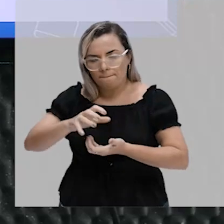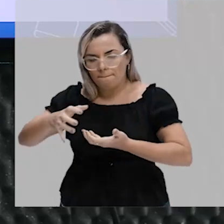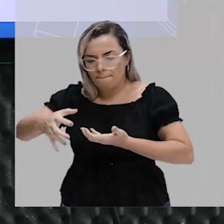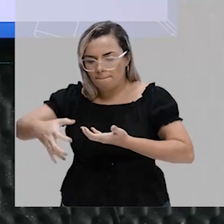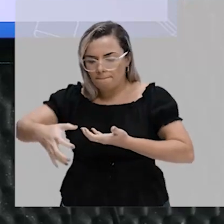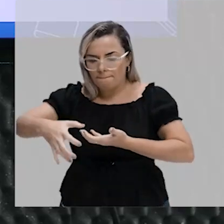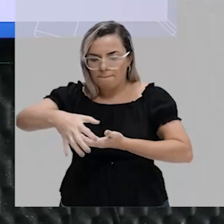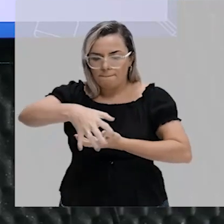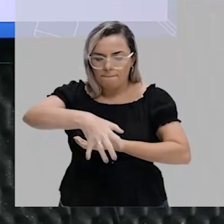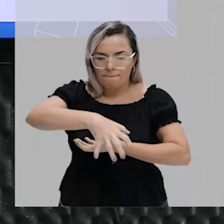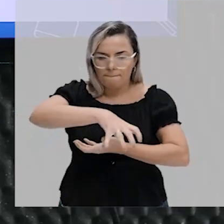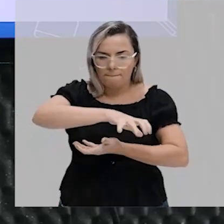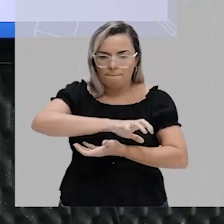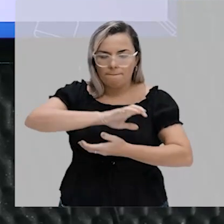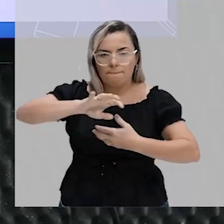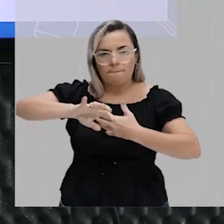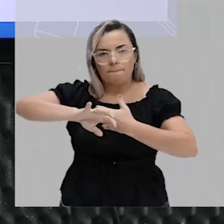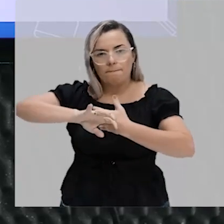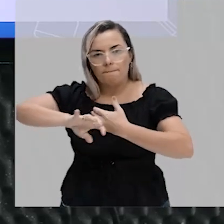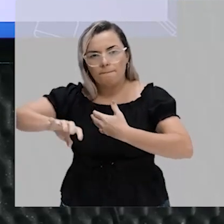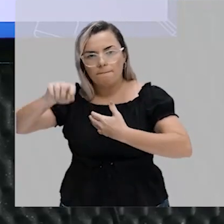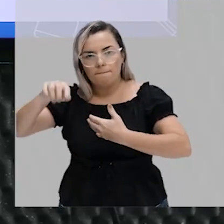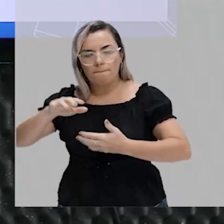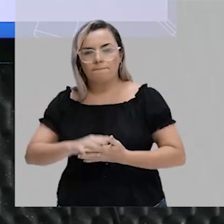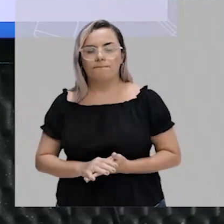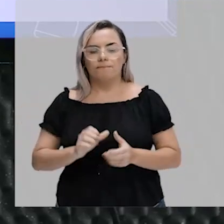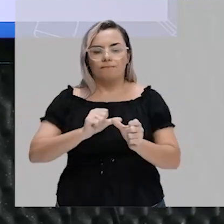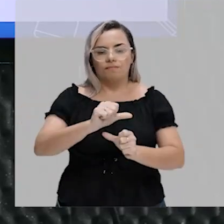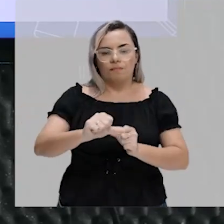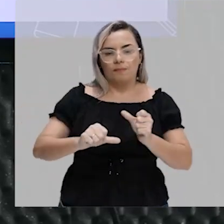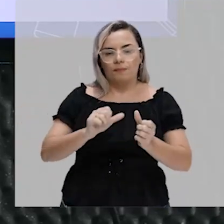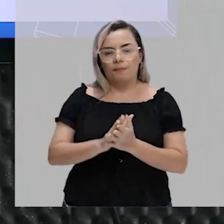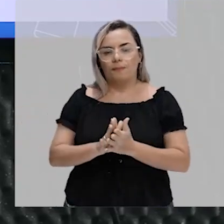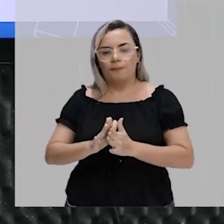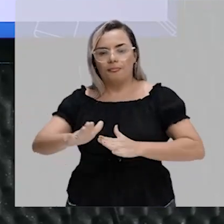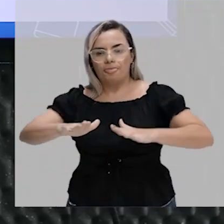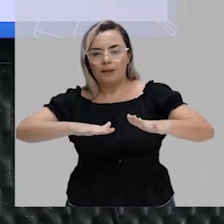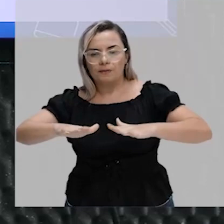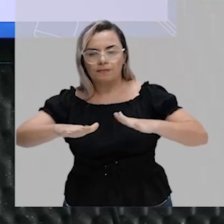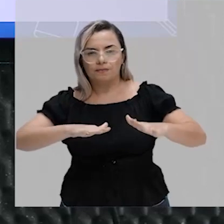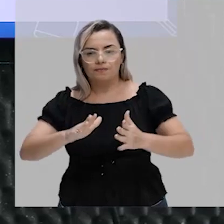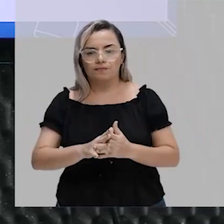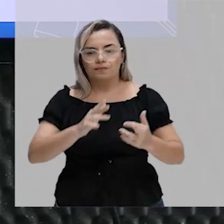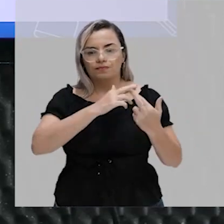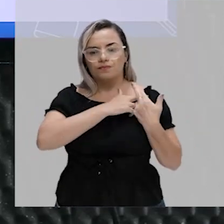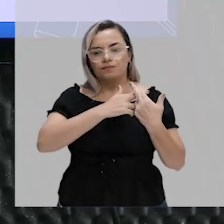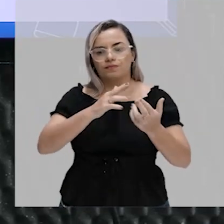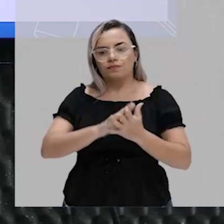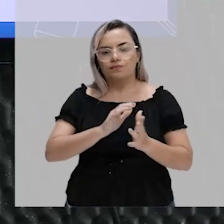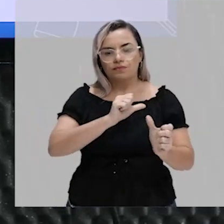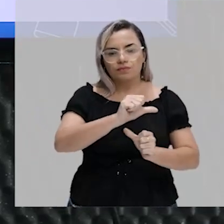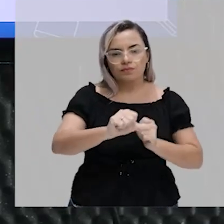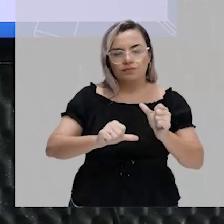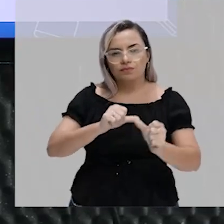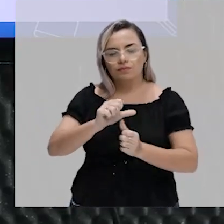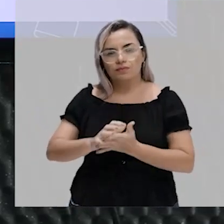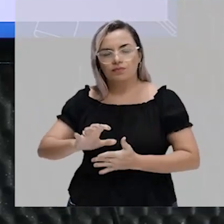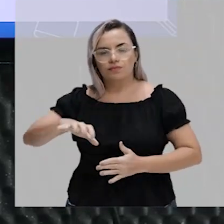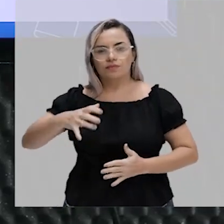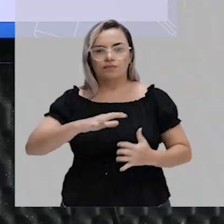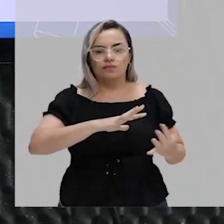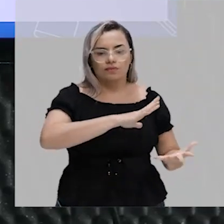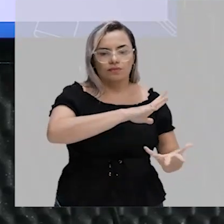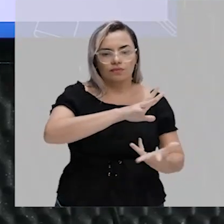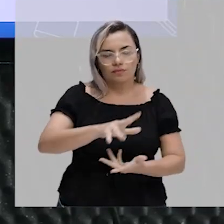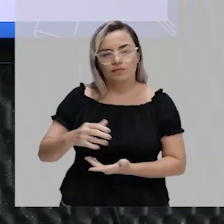se deslocaram, se afastaram, tá? Esses movimentos eram responsáveis pelas mudanças que